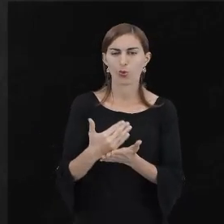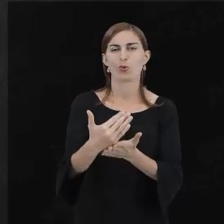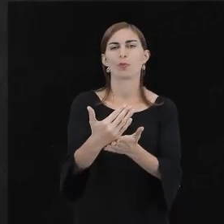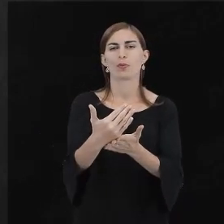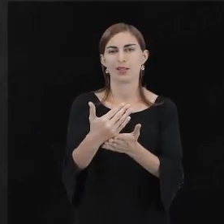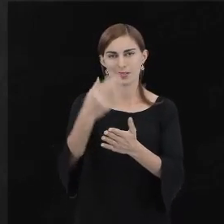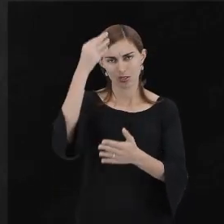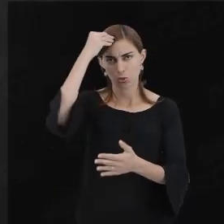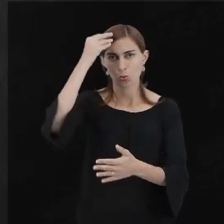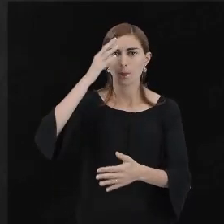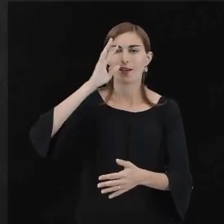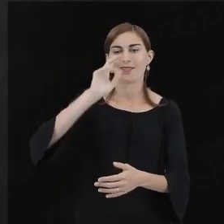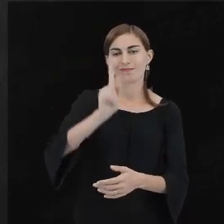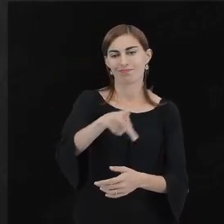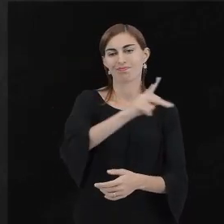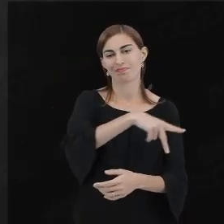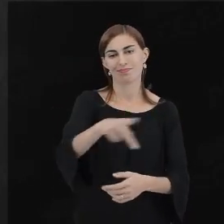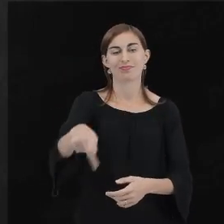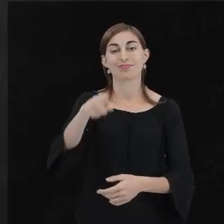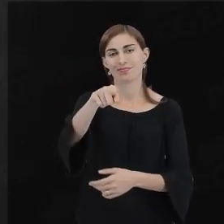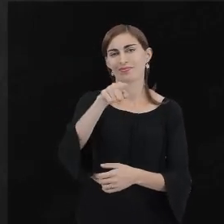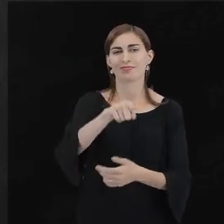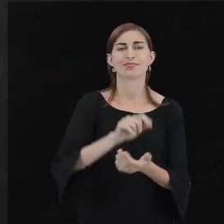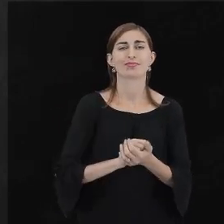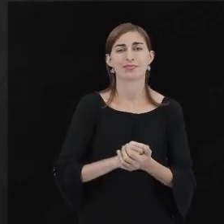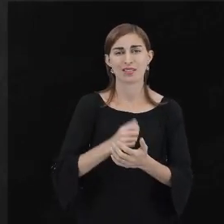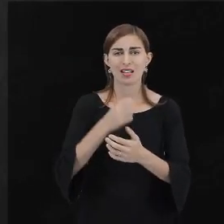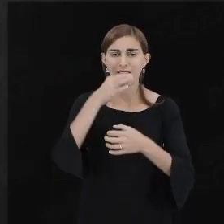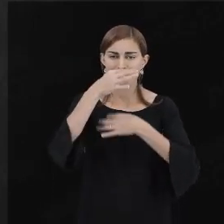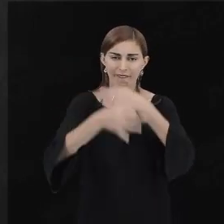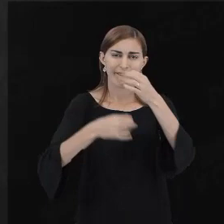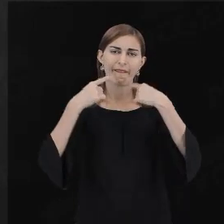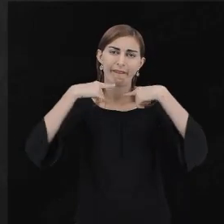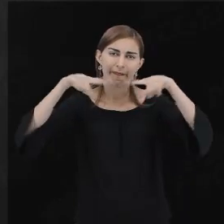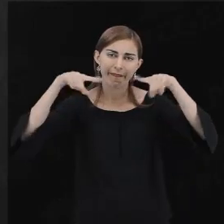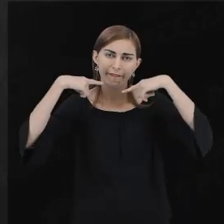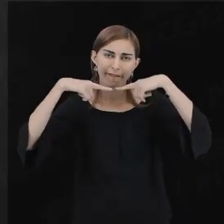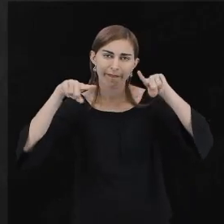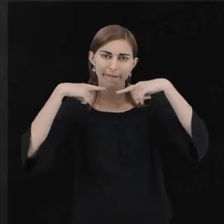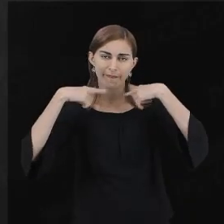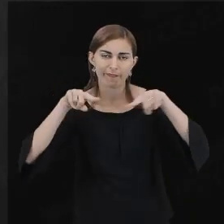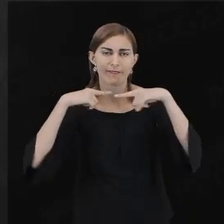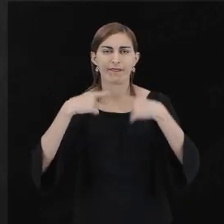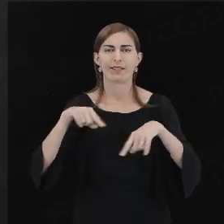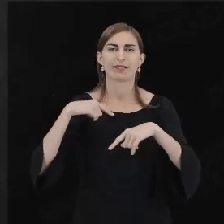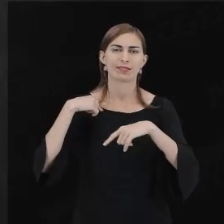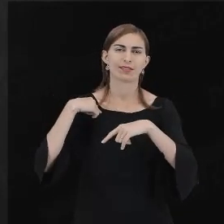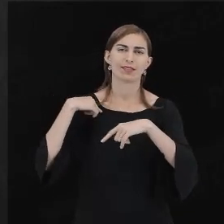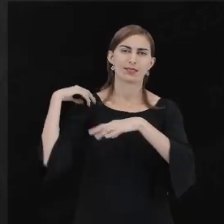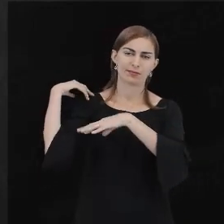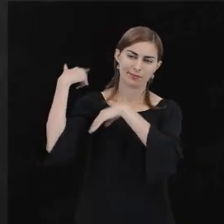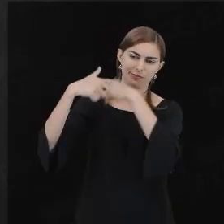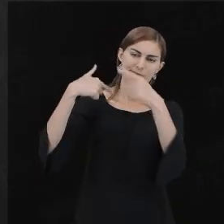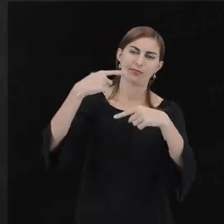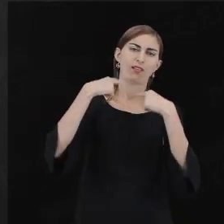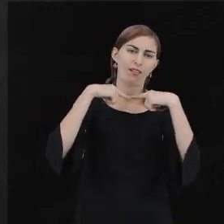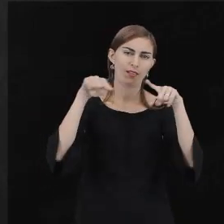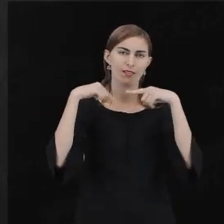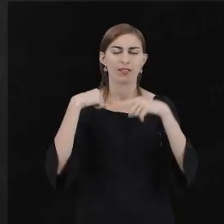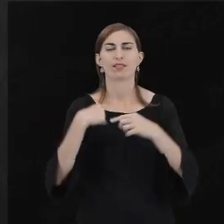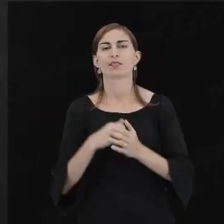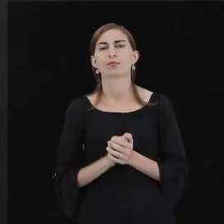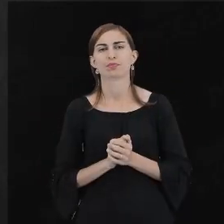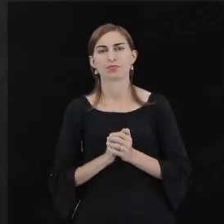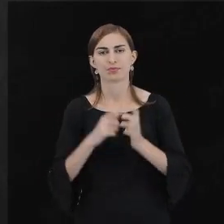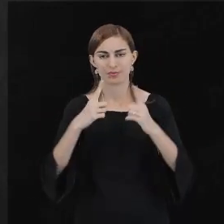E aí muitas críticas foram trazidas para uma suposta formação